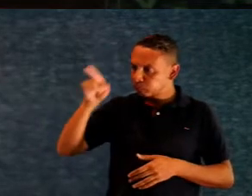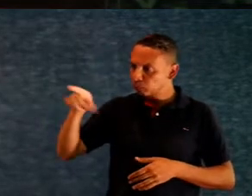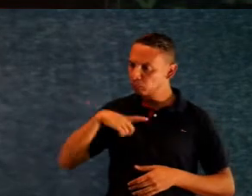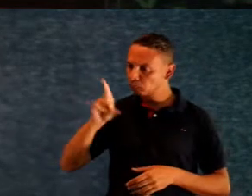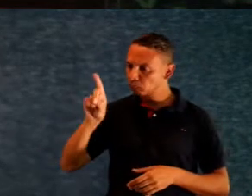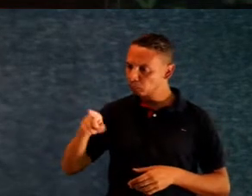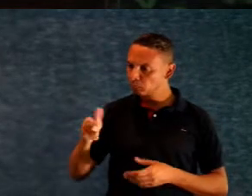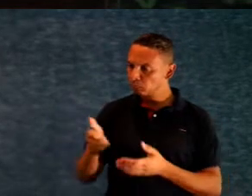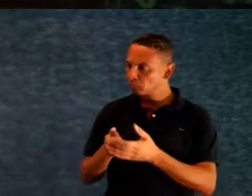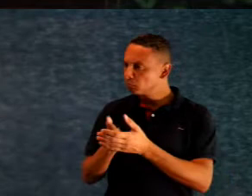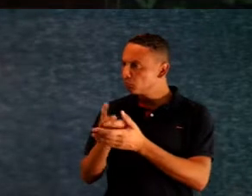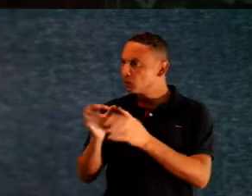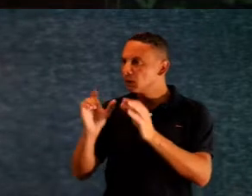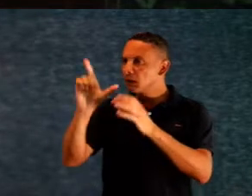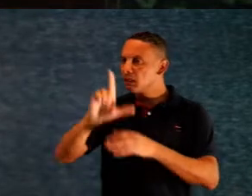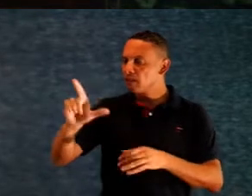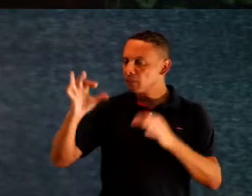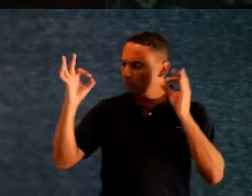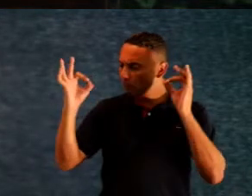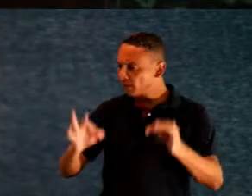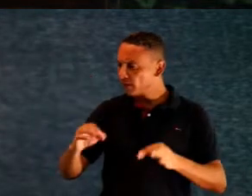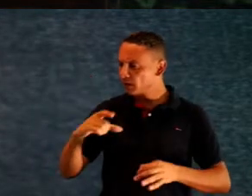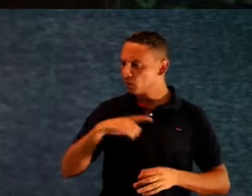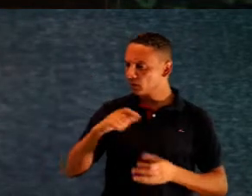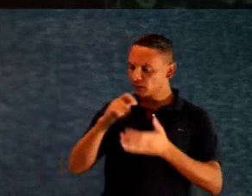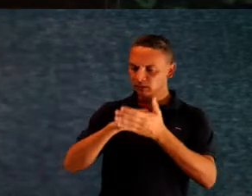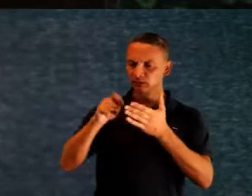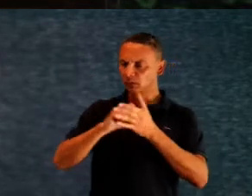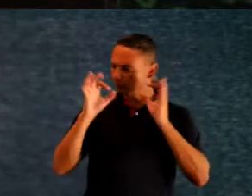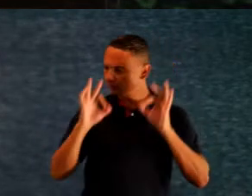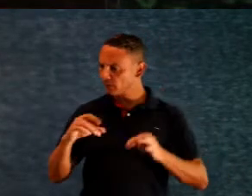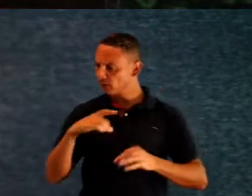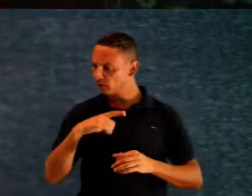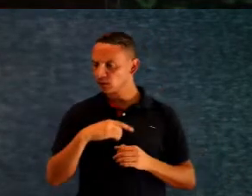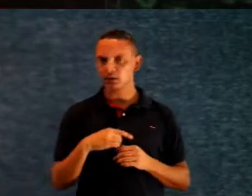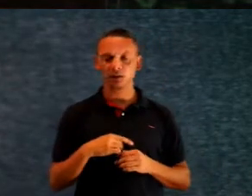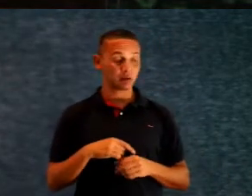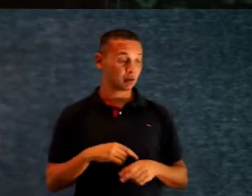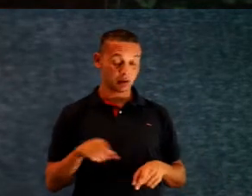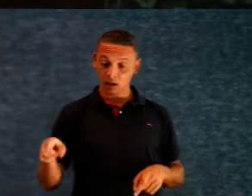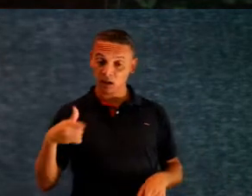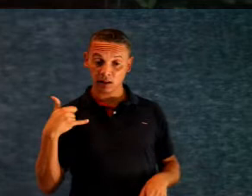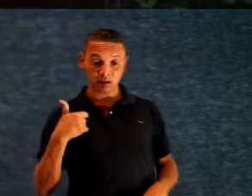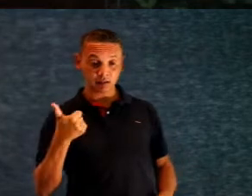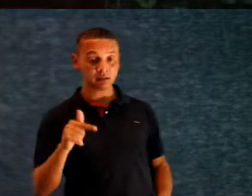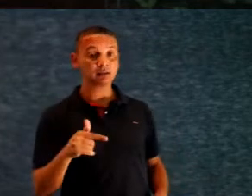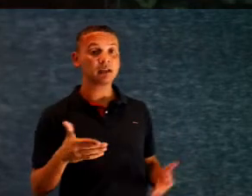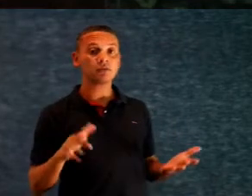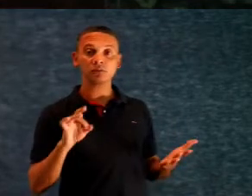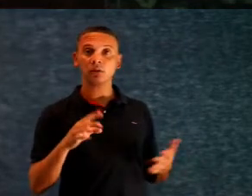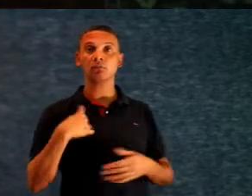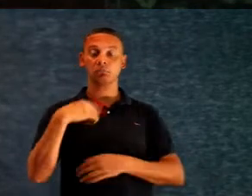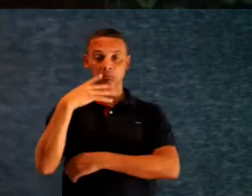pela qualidade literária. É algo que, bem escrito. E aquela menina só tinha 17 anos. Né? Isso